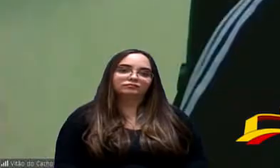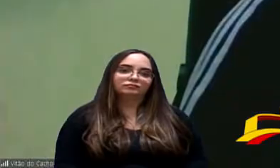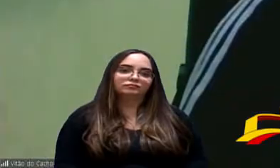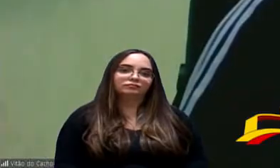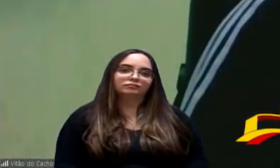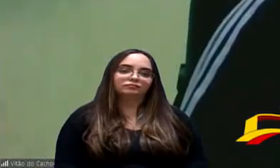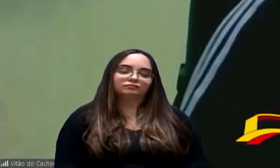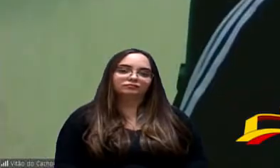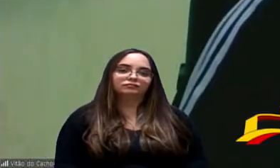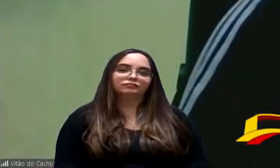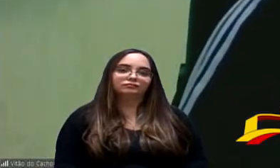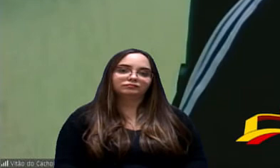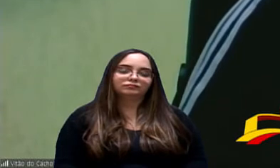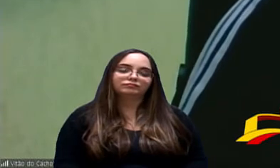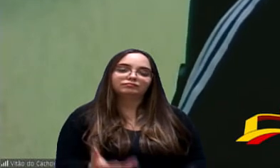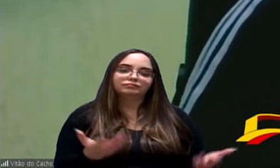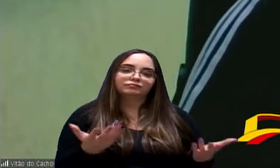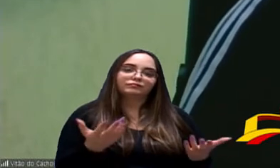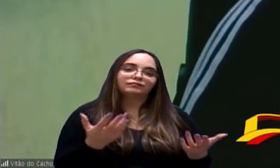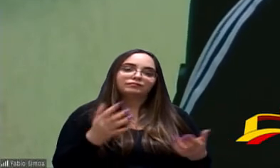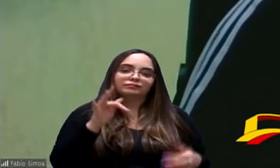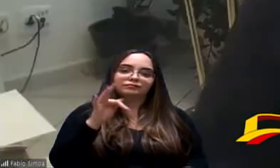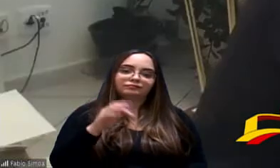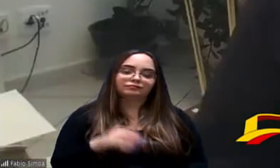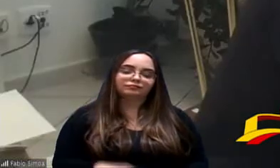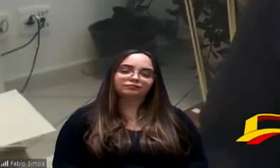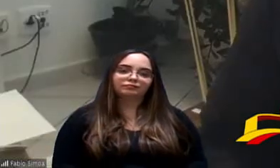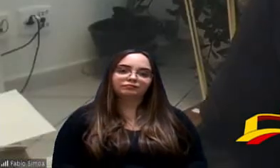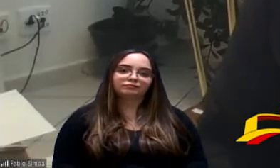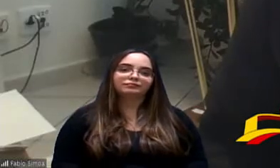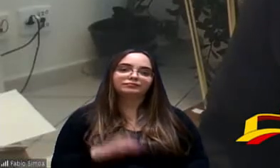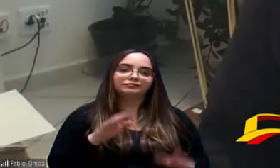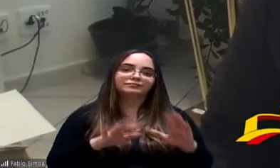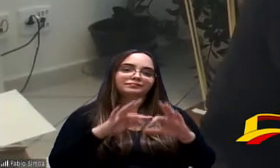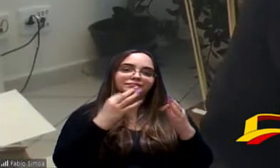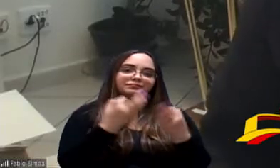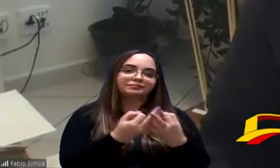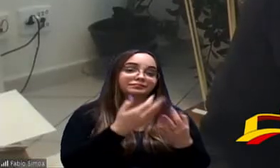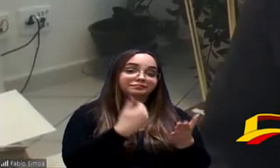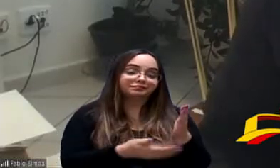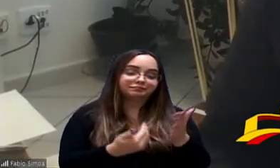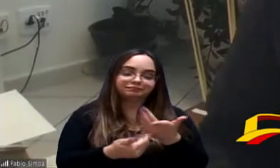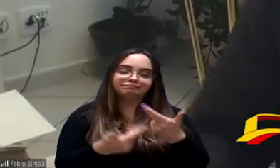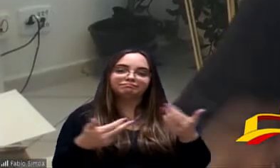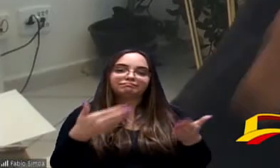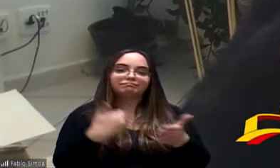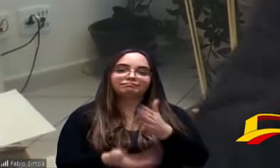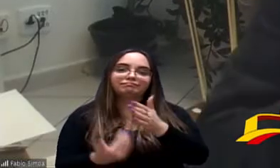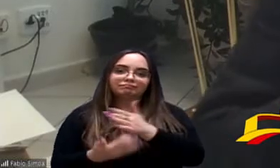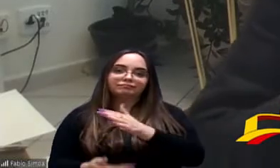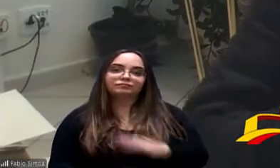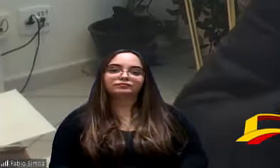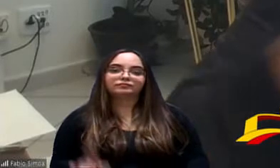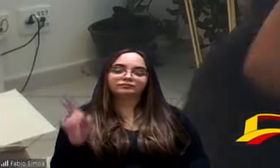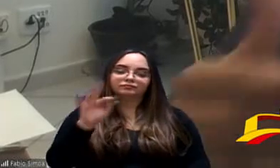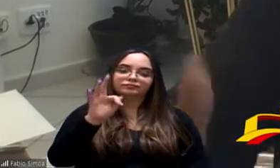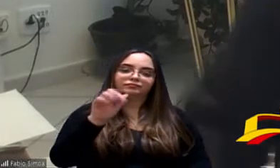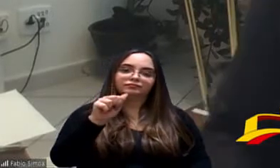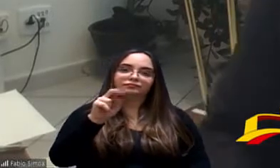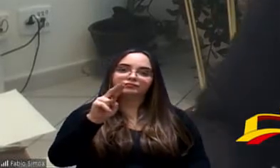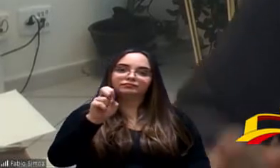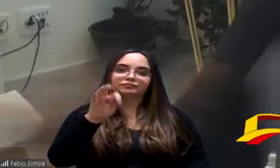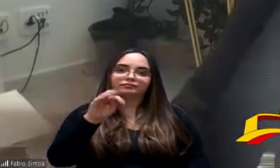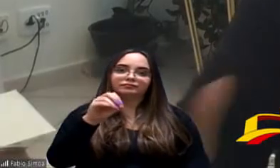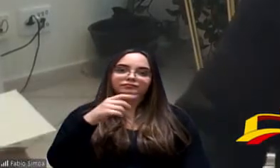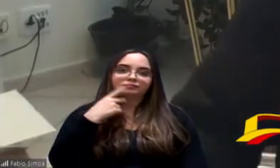tudo, meu irmão. Dentro sabe tudo. E como o vereador Fausto... Perdendo a família, perdendo tudo. o vereador Fausto tem, acho que o único local, acho que ele que foi um dos